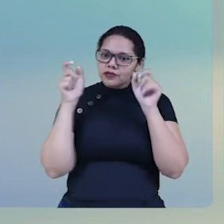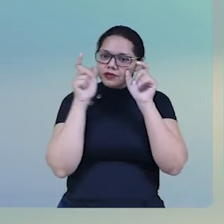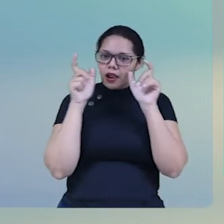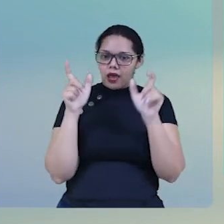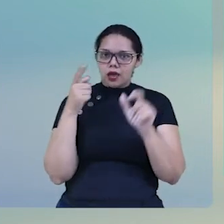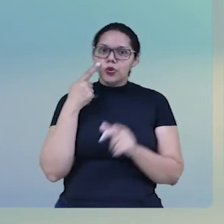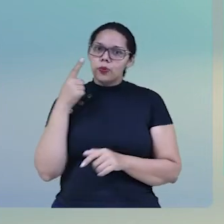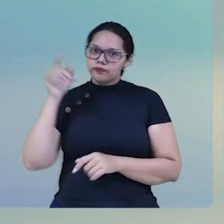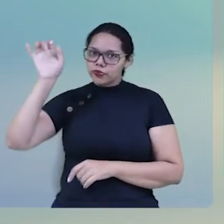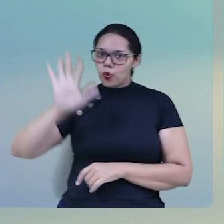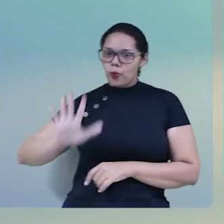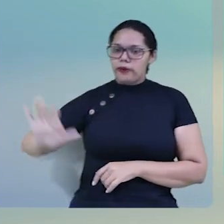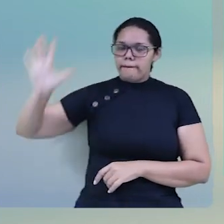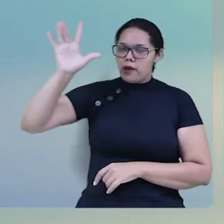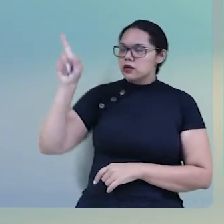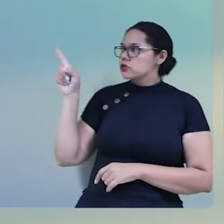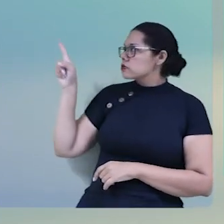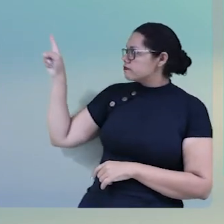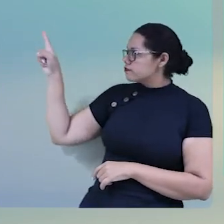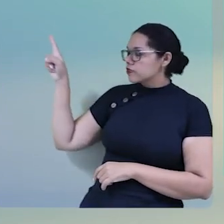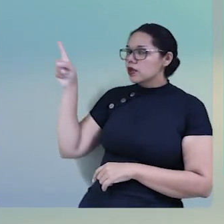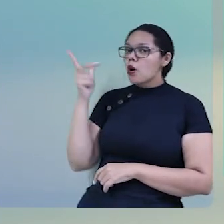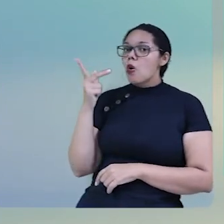E aí, um osso normal,